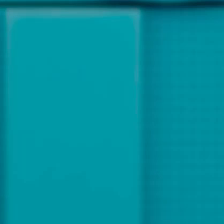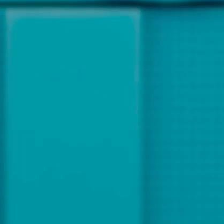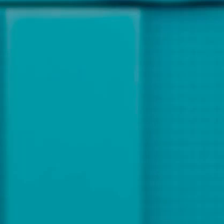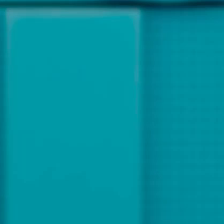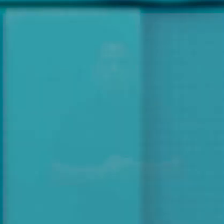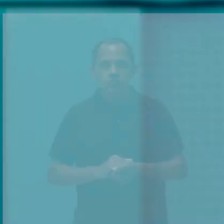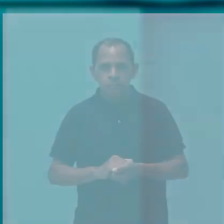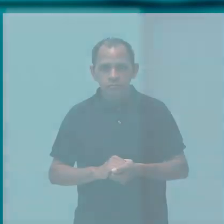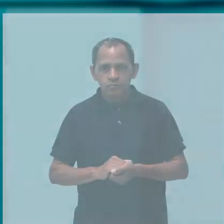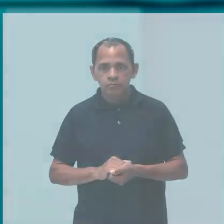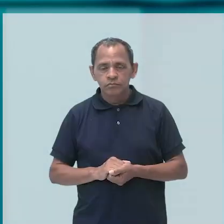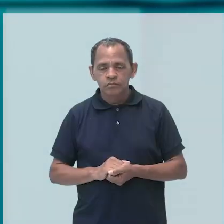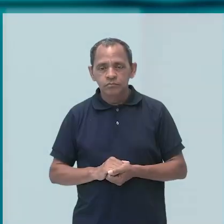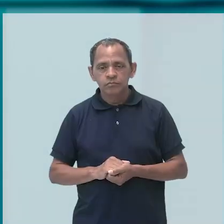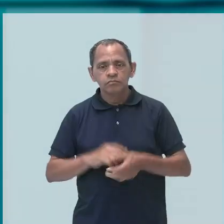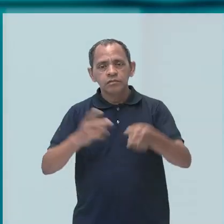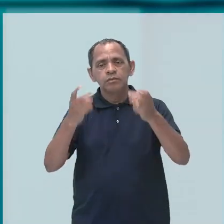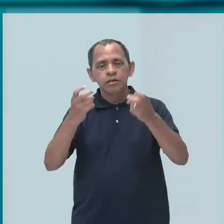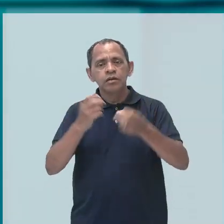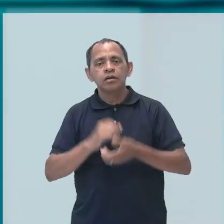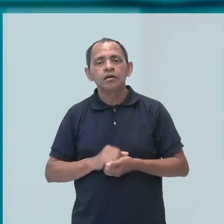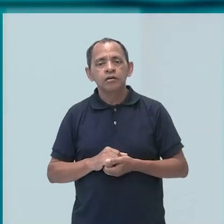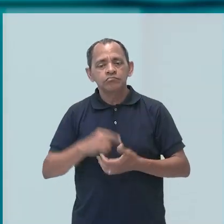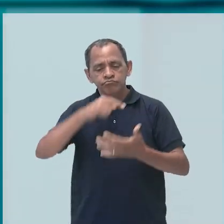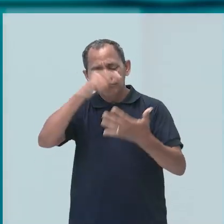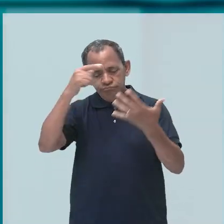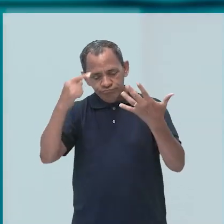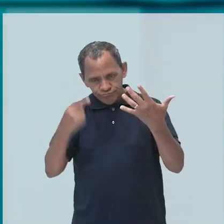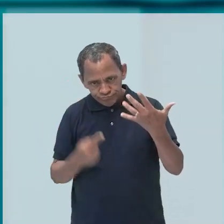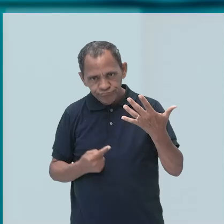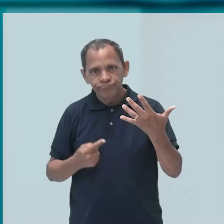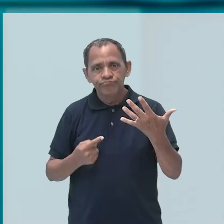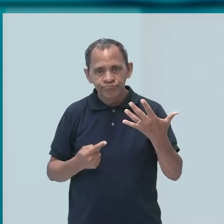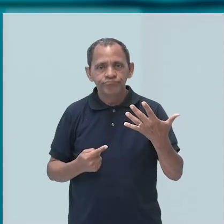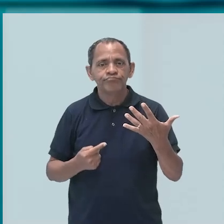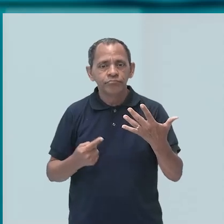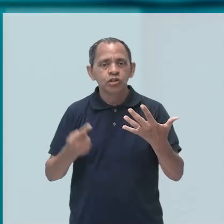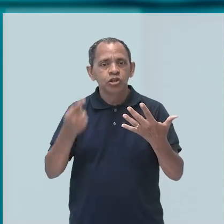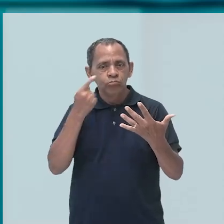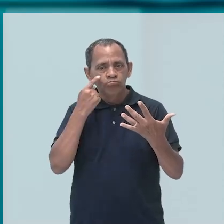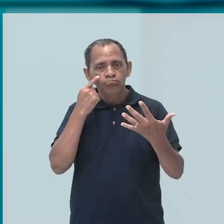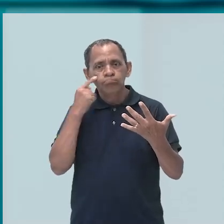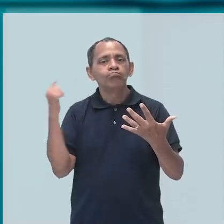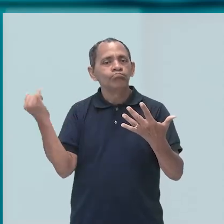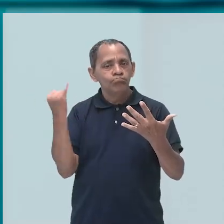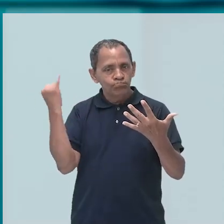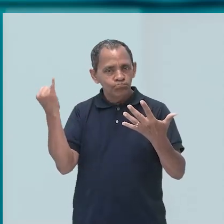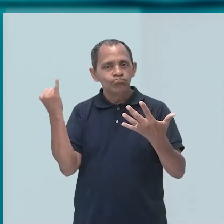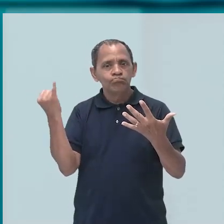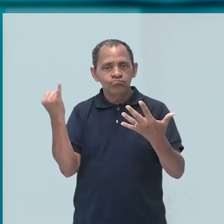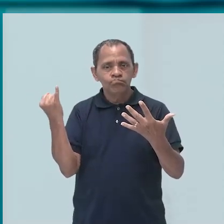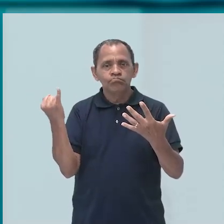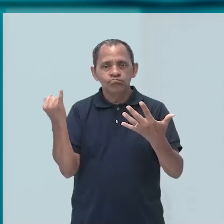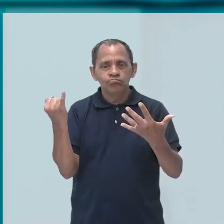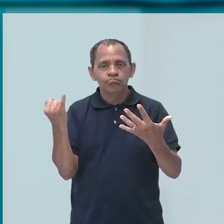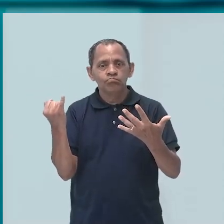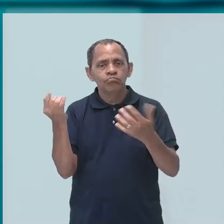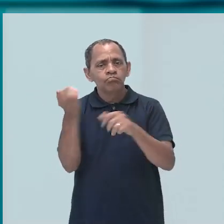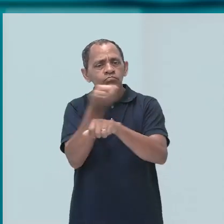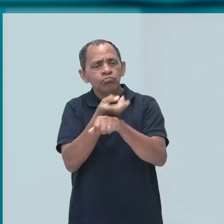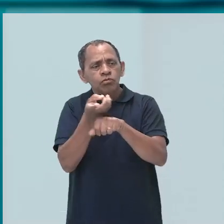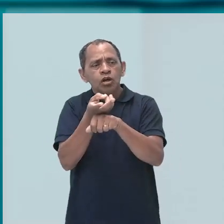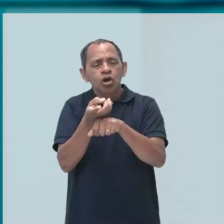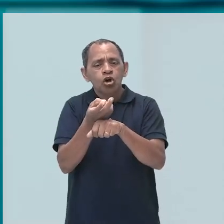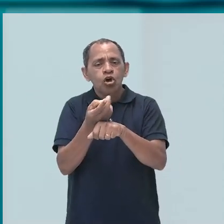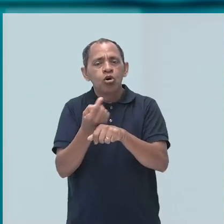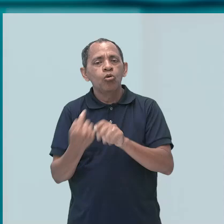assíndeto, um polissíndeto, o que é aí um paradoxo, mas mais importante é buscar trazer